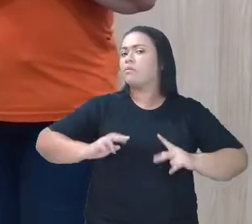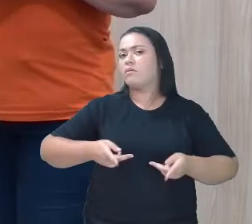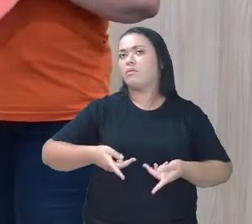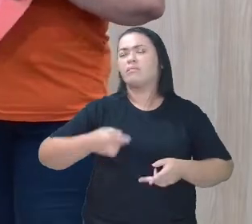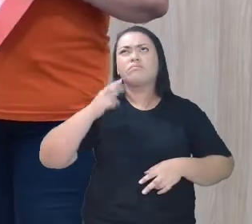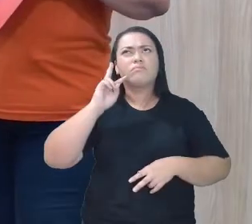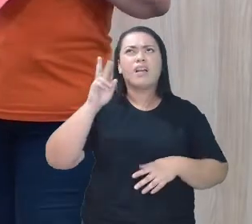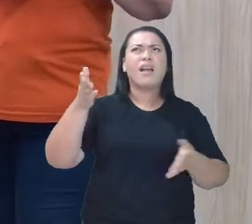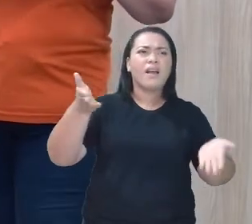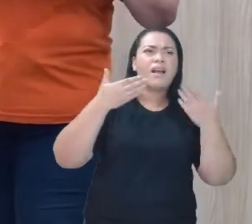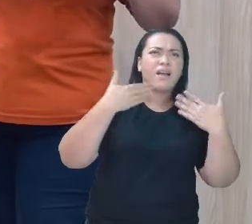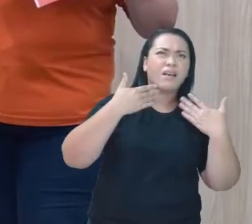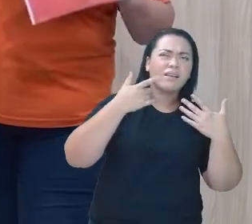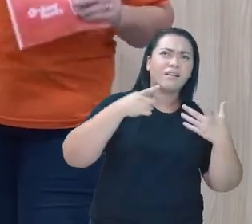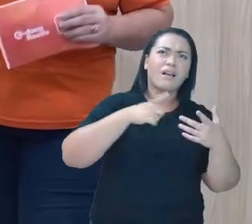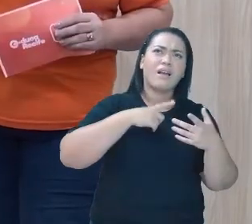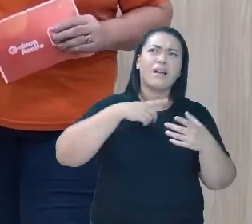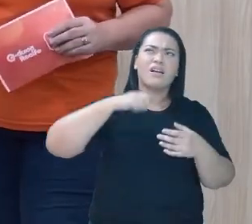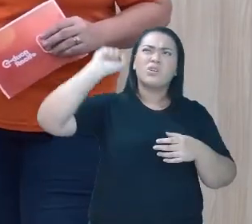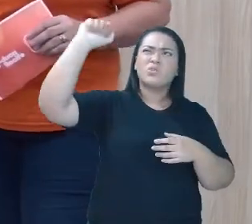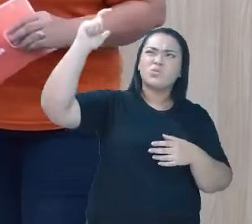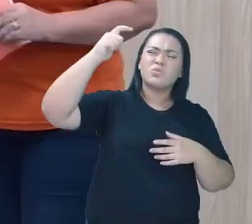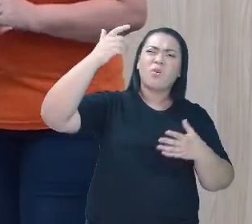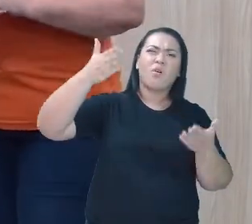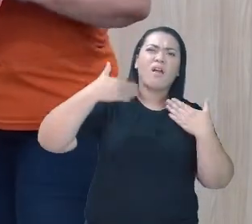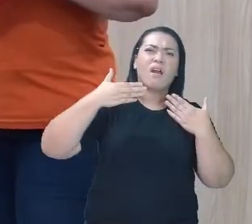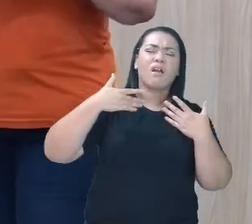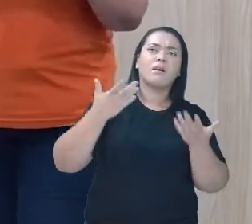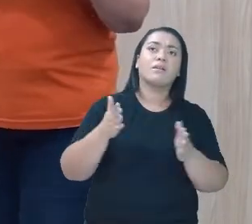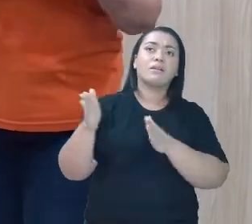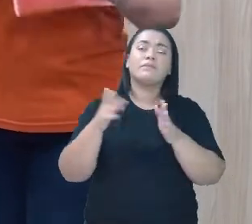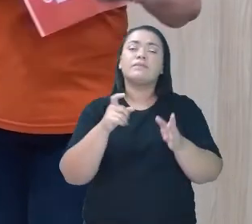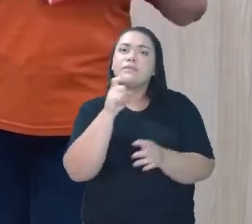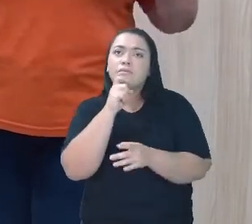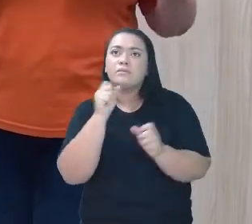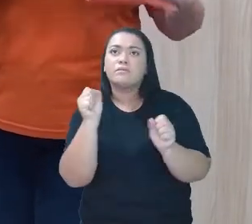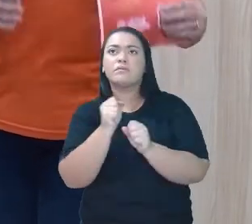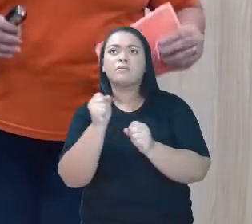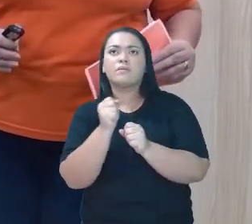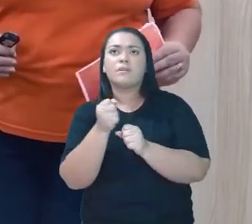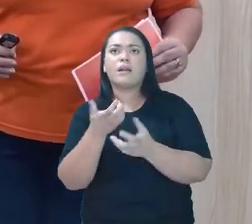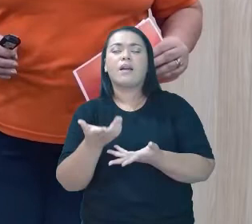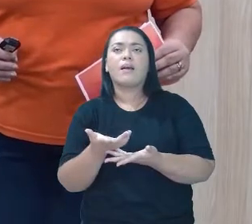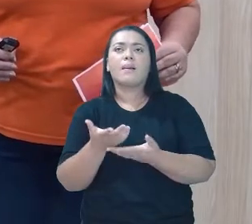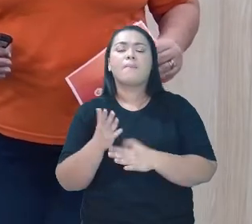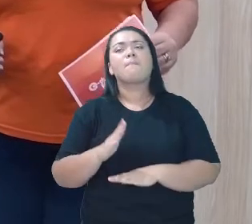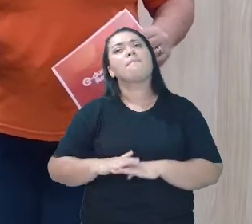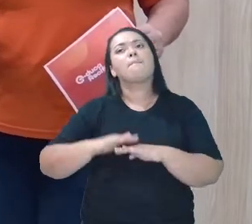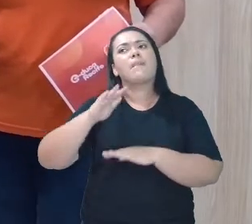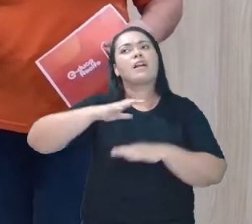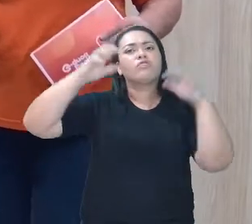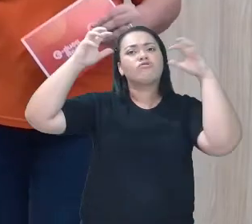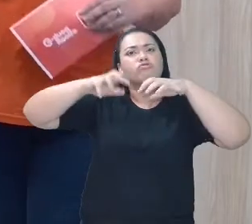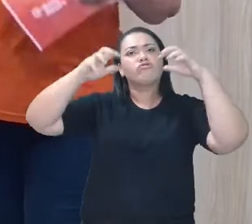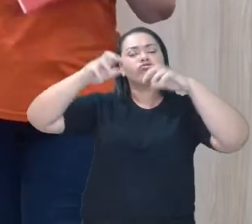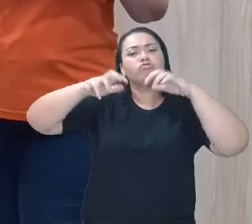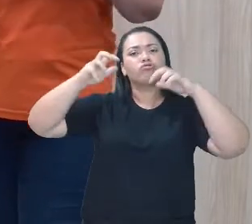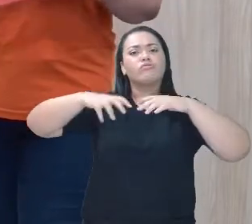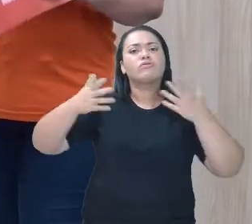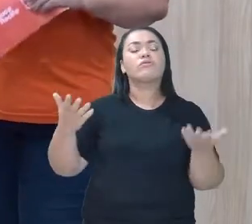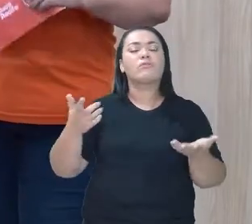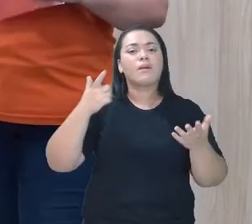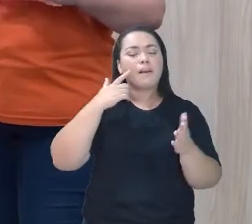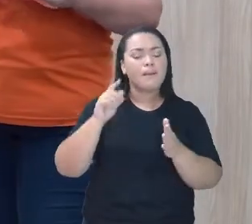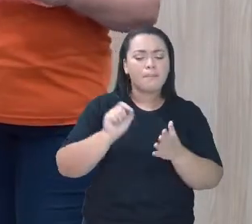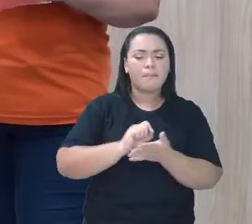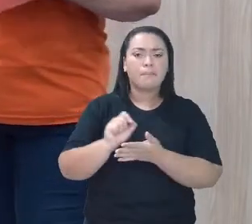no verão ele tinha aí o período de sol mais intenso, que no inverno ele teria um maior número de chuvas, e aí o